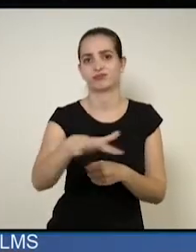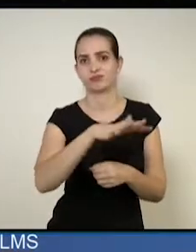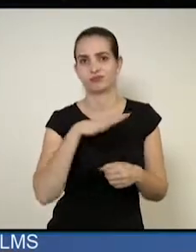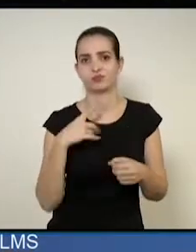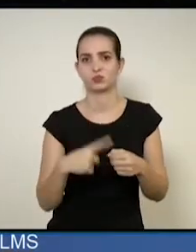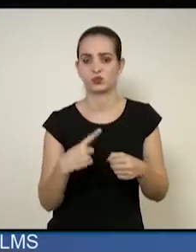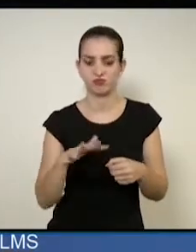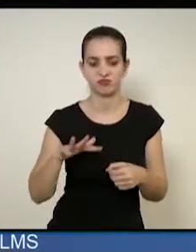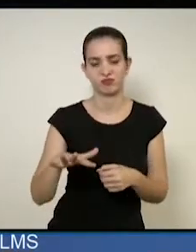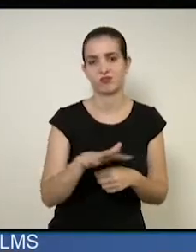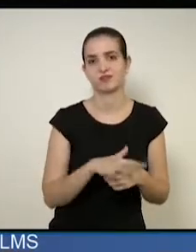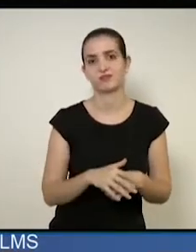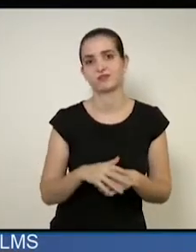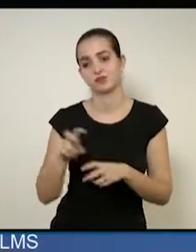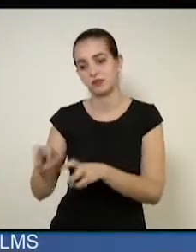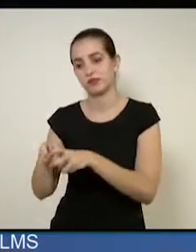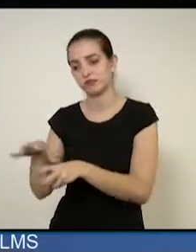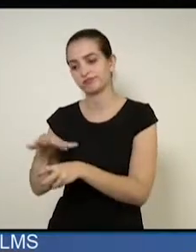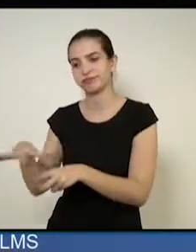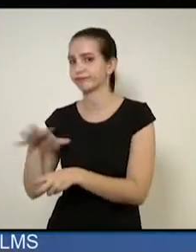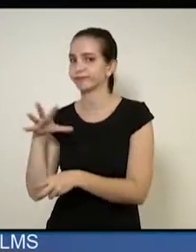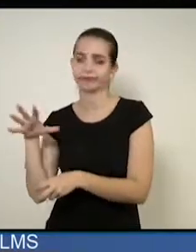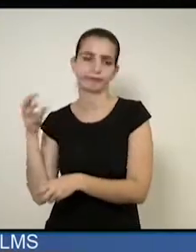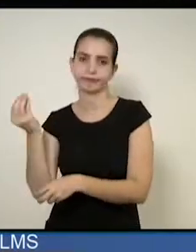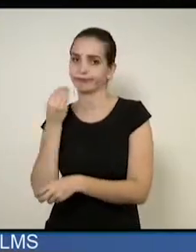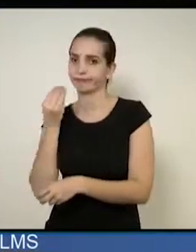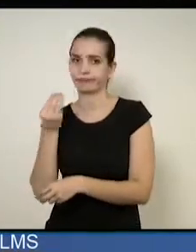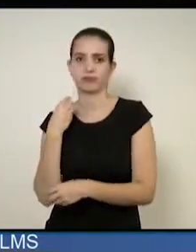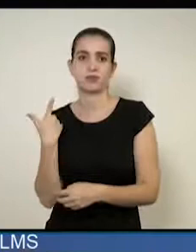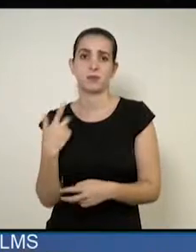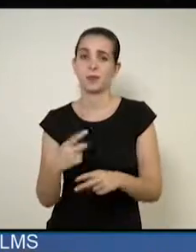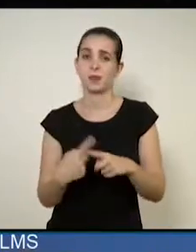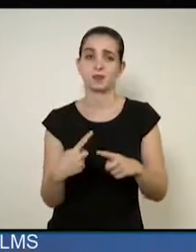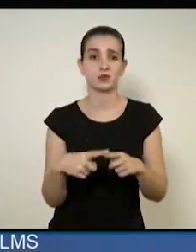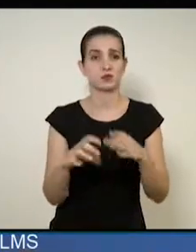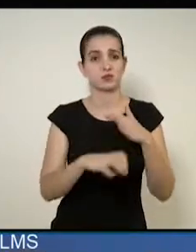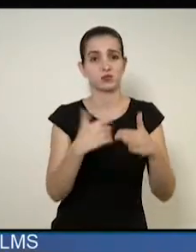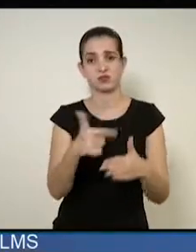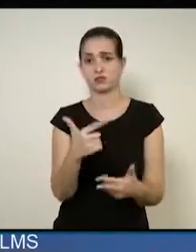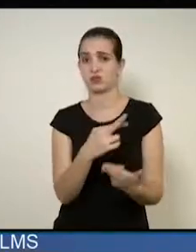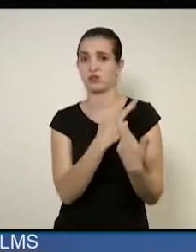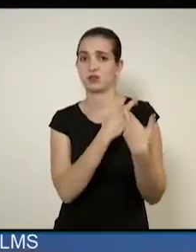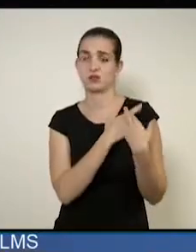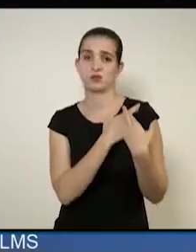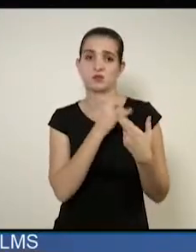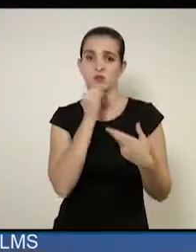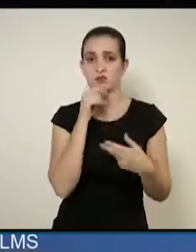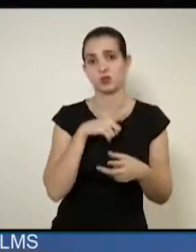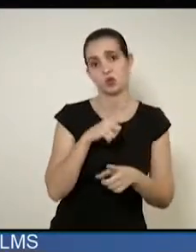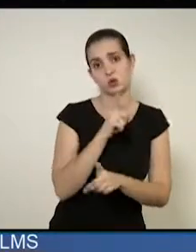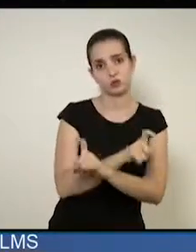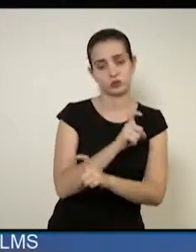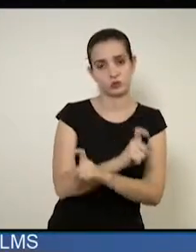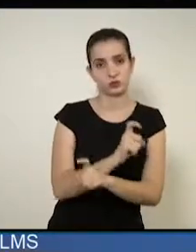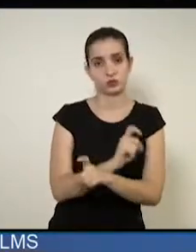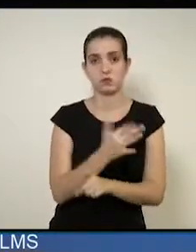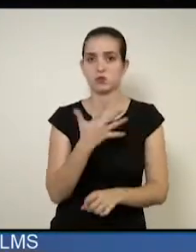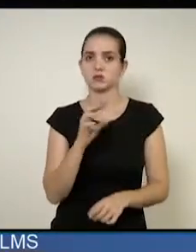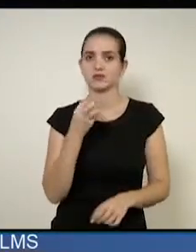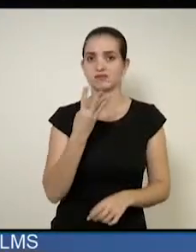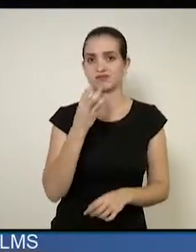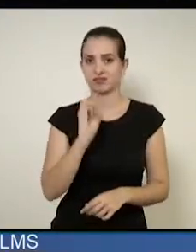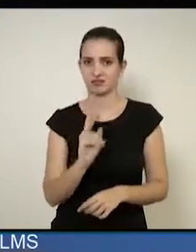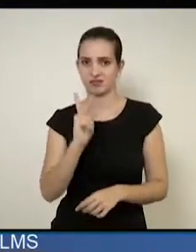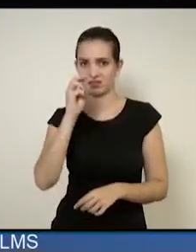sede. Entendeu? Ou seja, ela não tem responsabilidade, né, se tem um assentamento a mais de 30